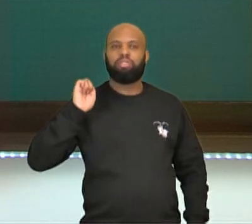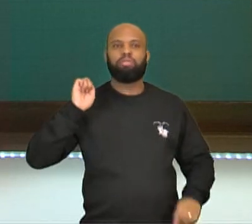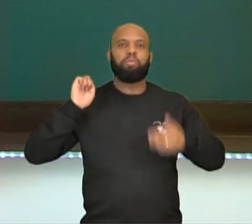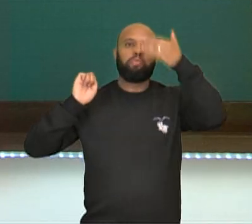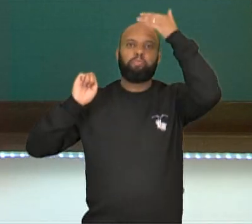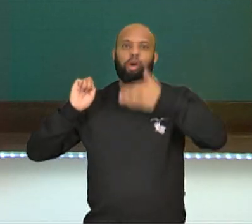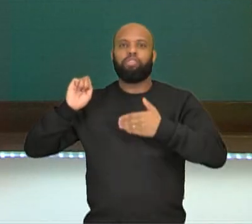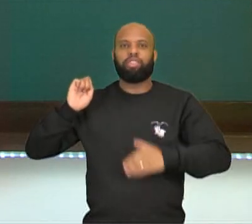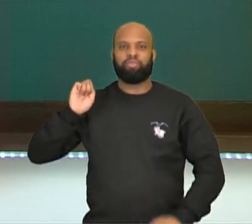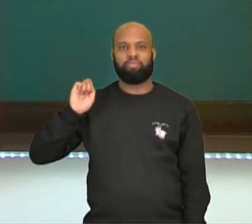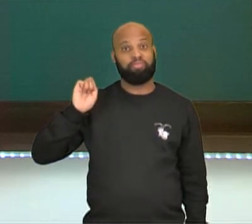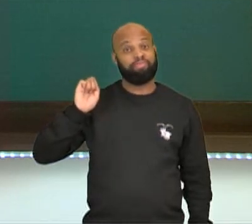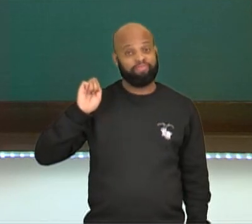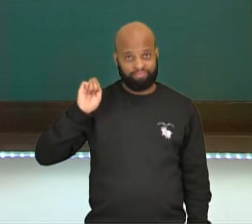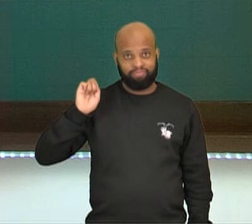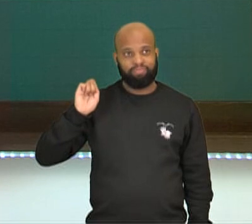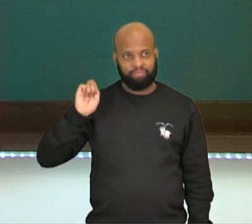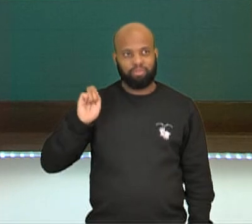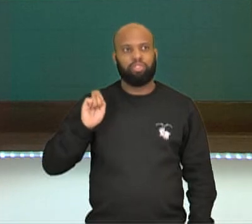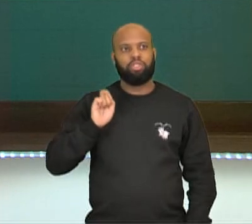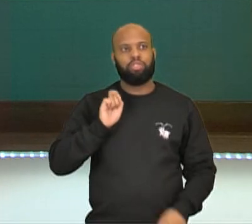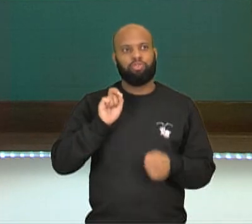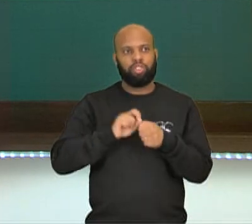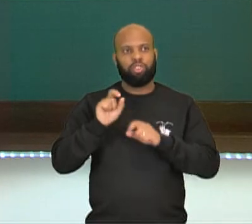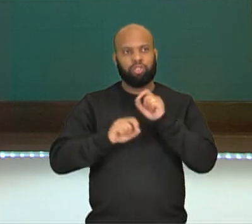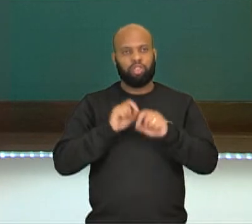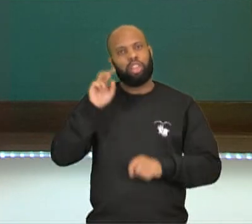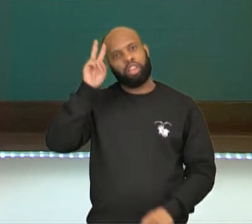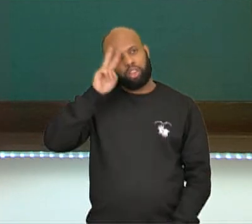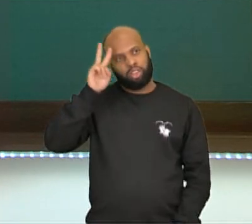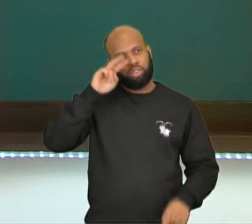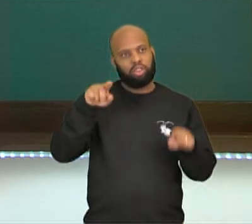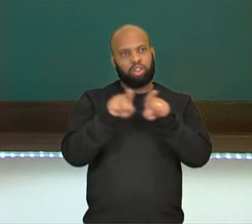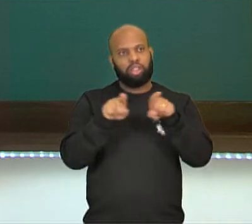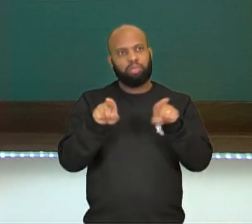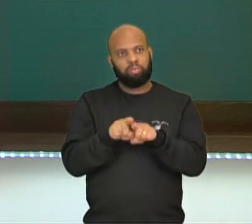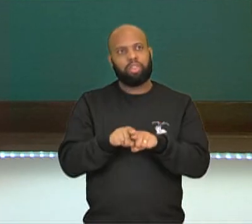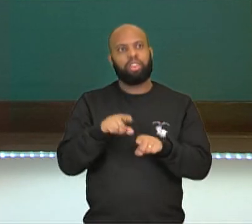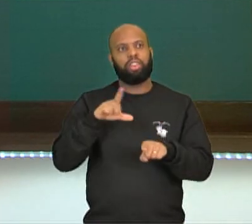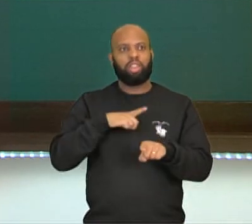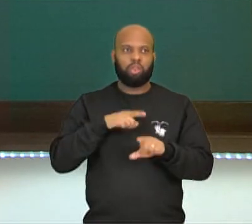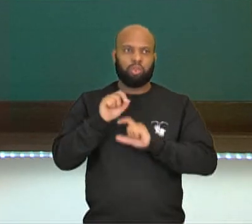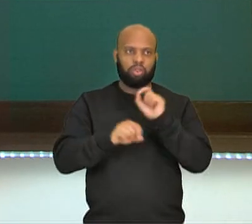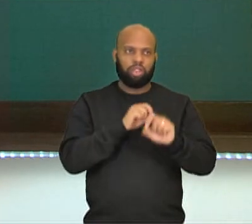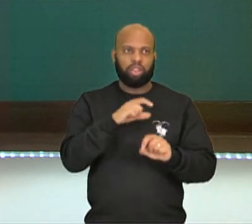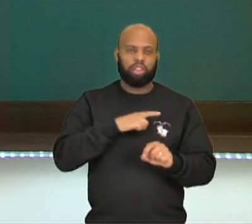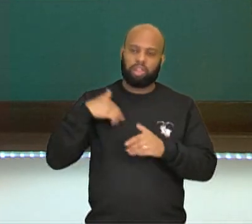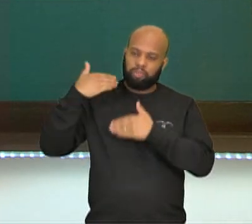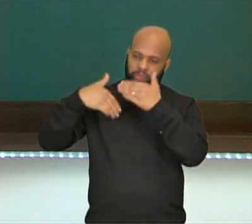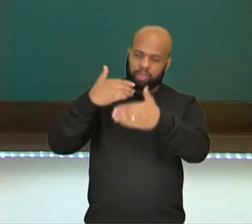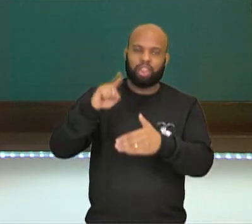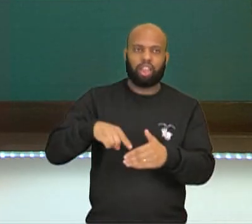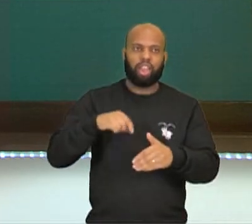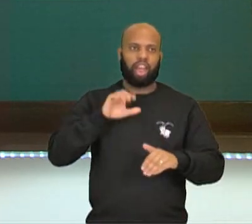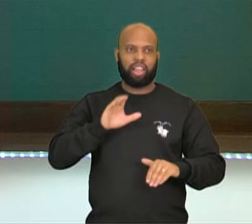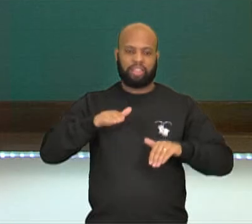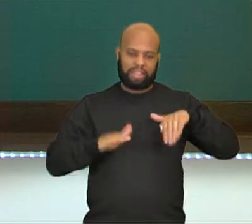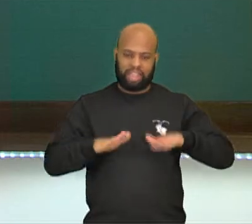conseguido comprar um sapato. Isso é um pouquinho da história, que daí a gente chega no processo do sapateado,